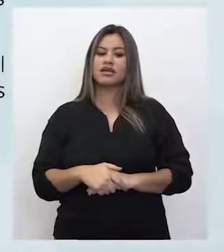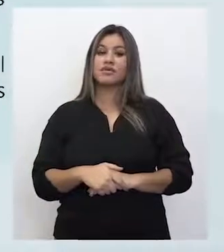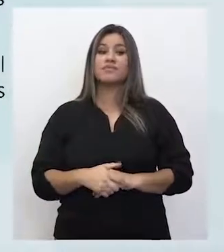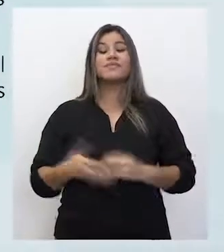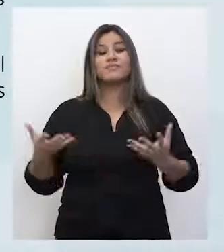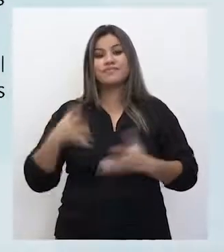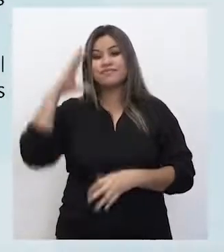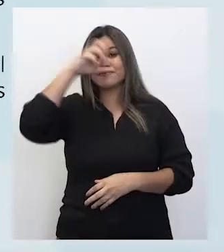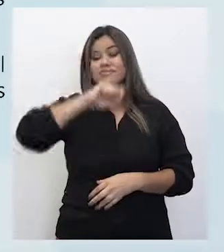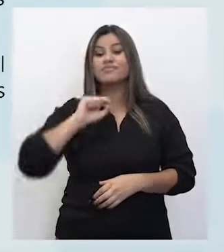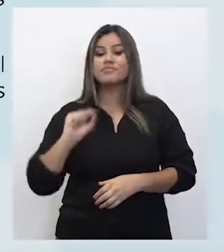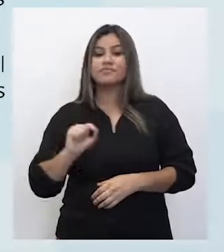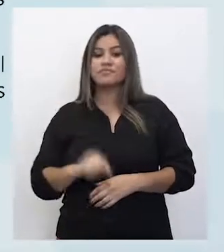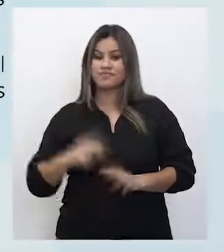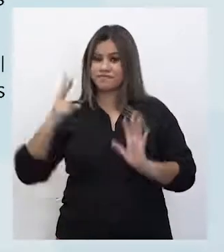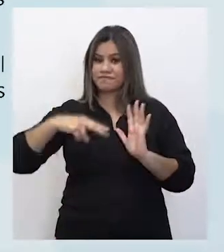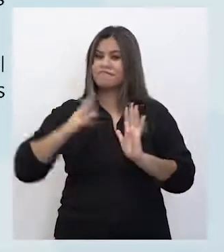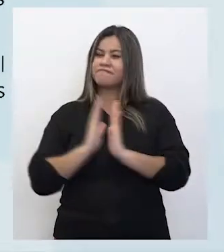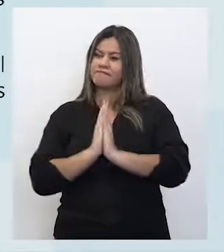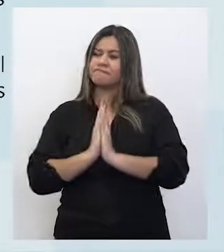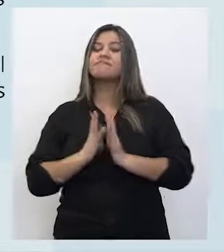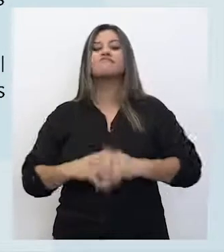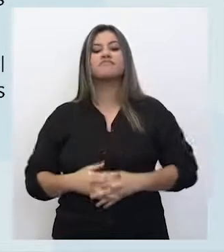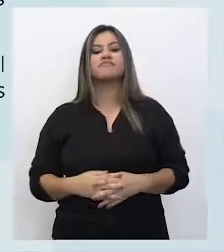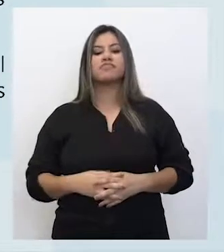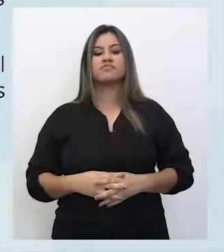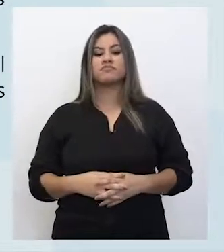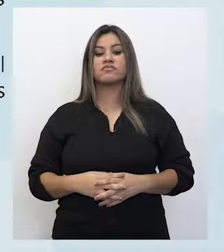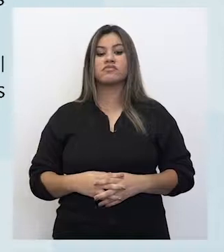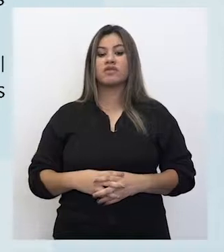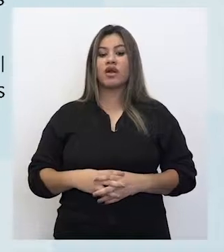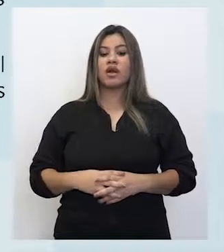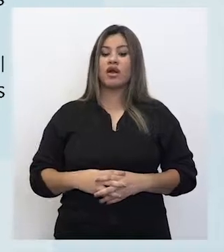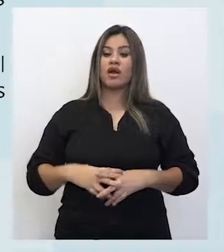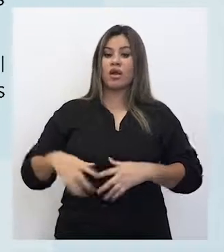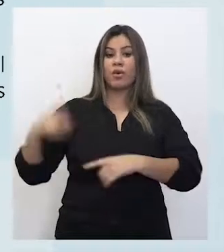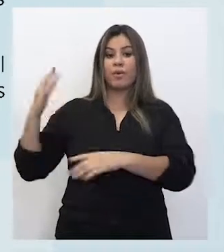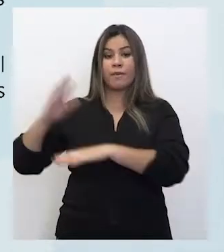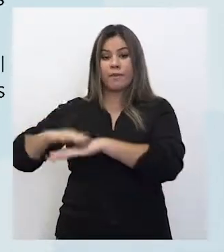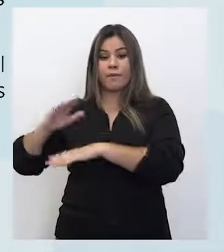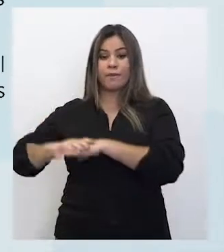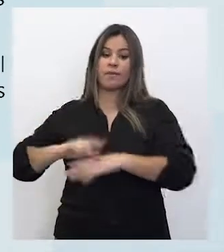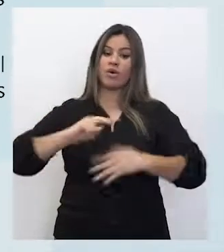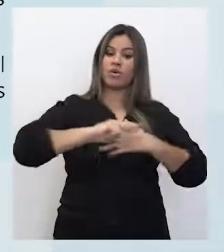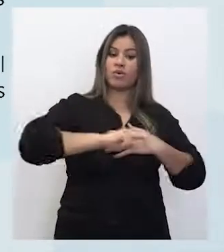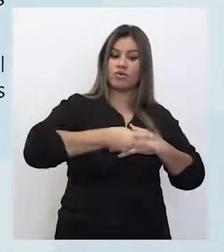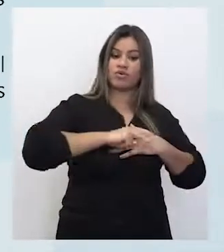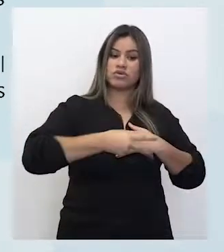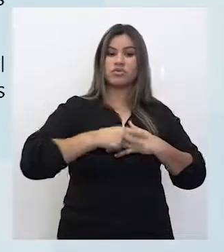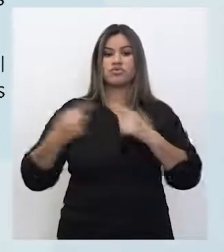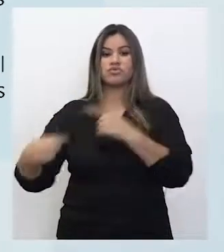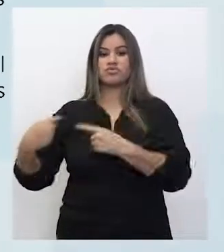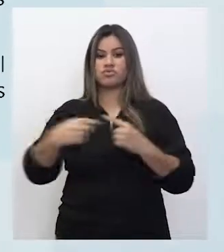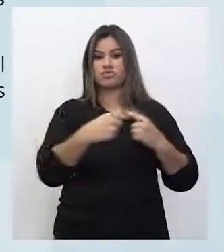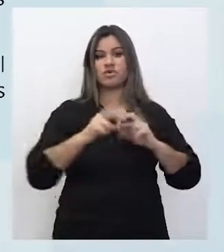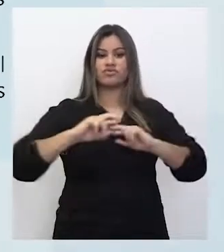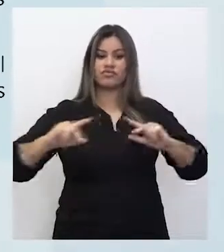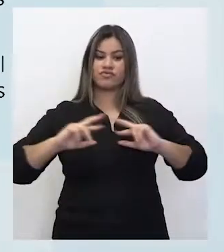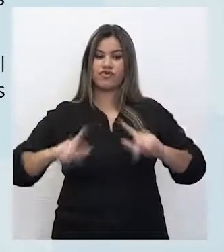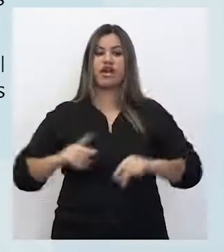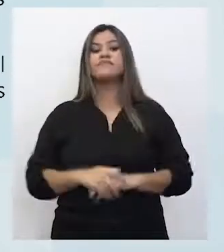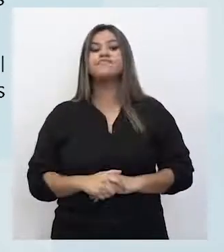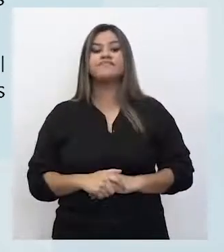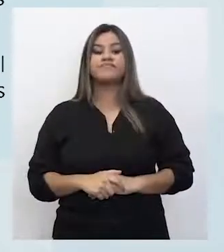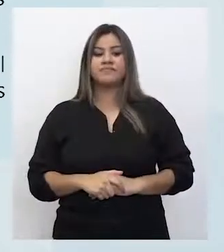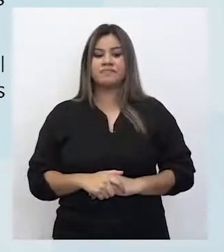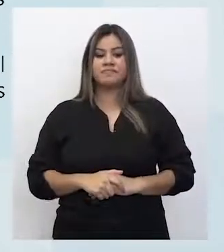na aula de hoje? Ed, lê para mim. Aprofundamos os conceitos de causa e consequência a partir de discussões diversas.